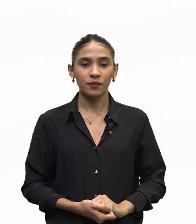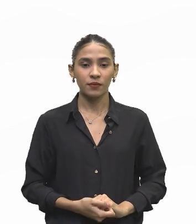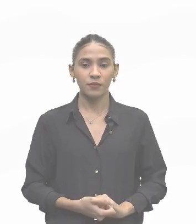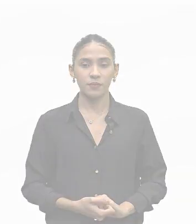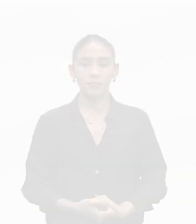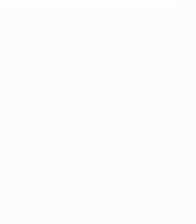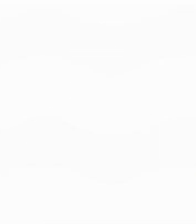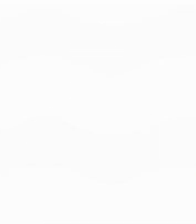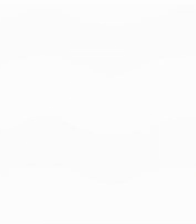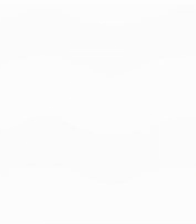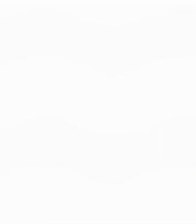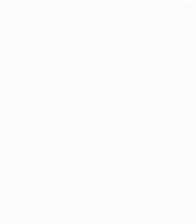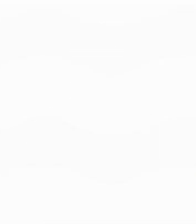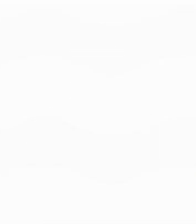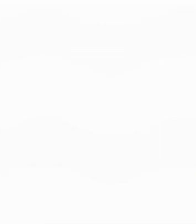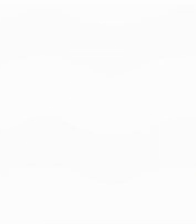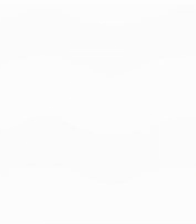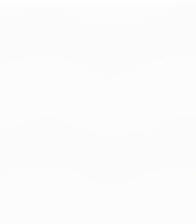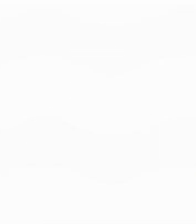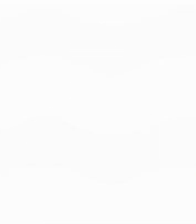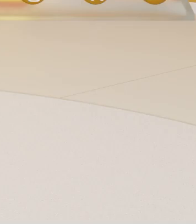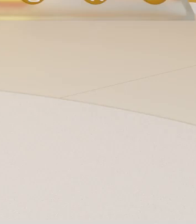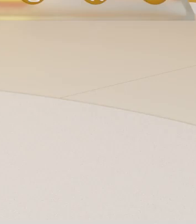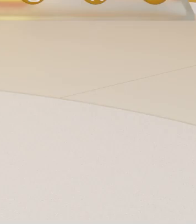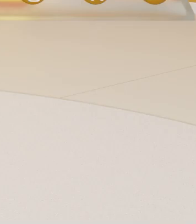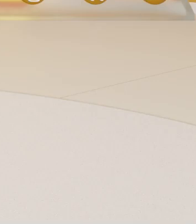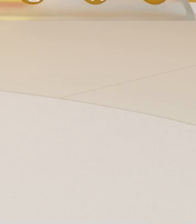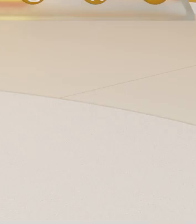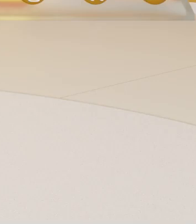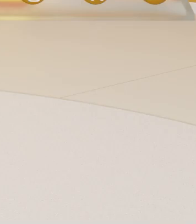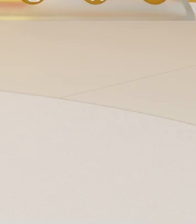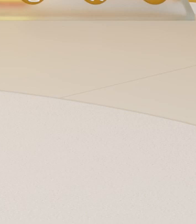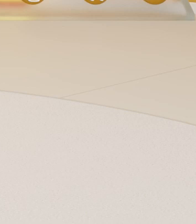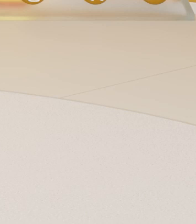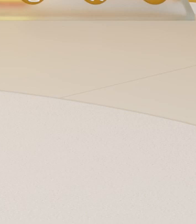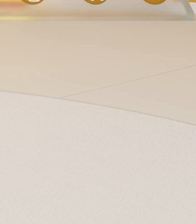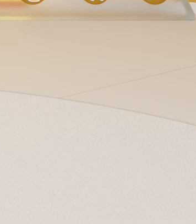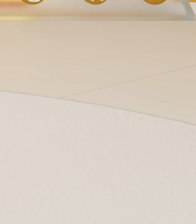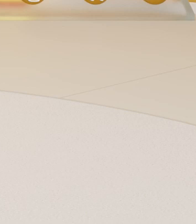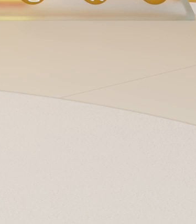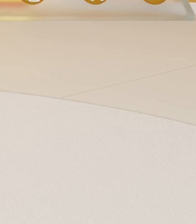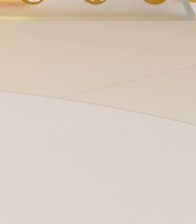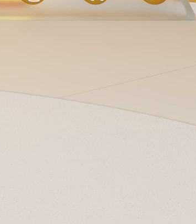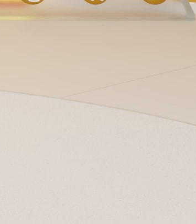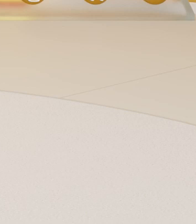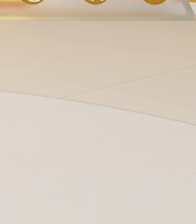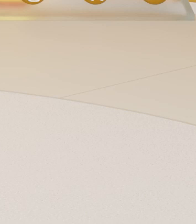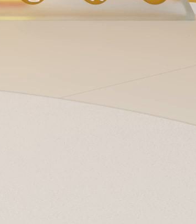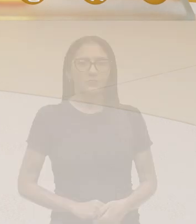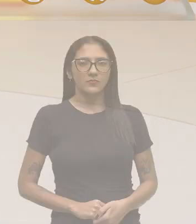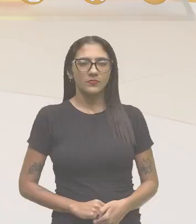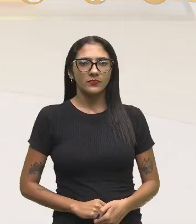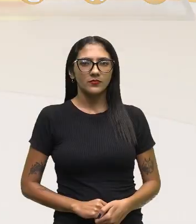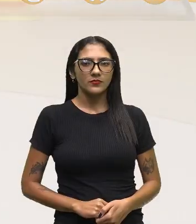fala em probabilidade, são coisas que a gente não consegue prever se vão acontecer de fato. Então, a gente tem que